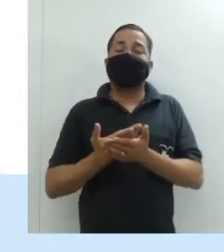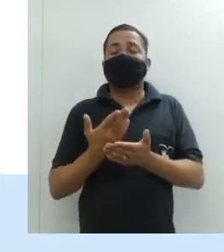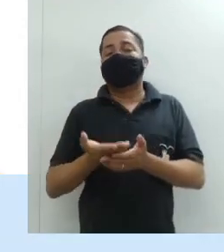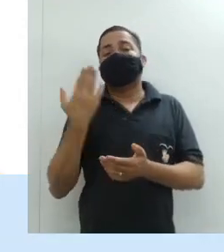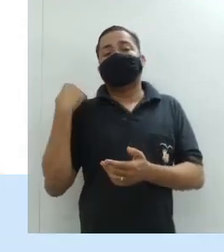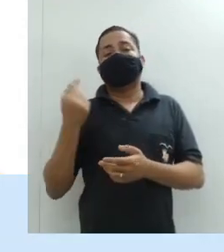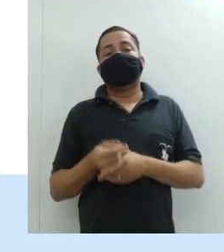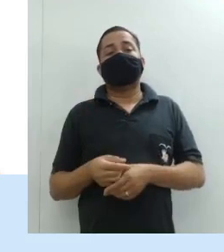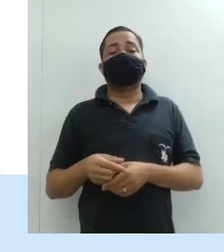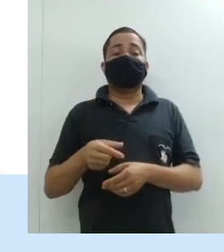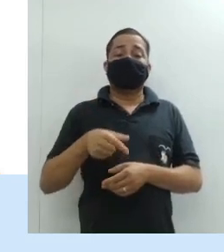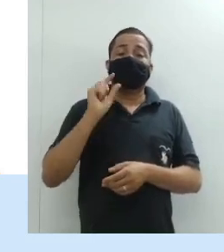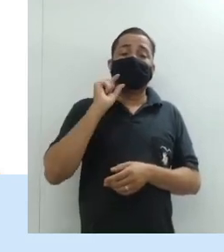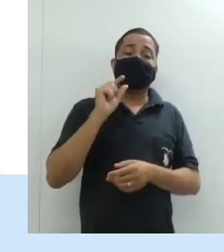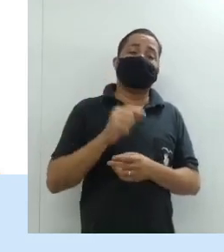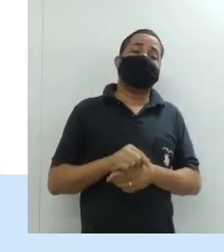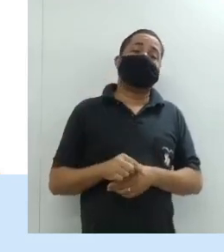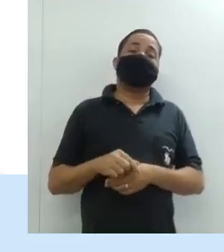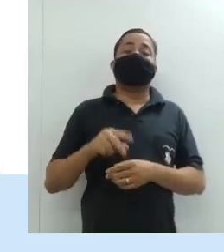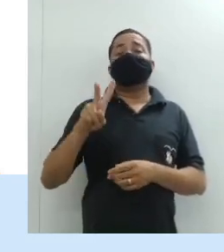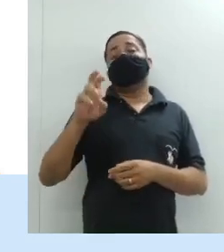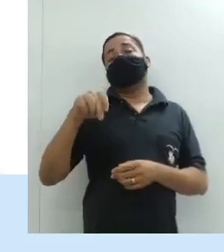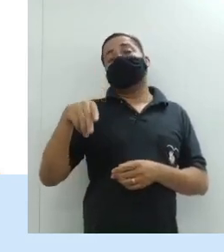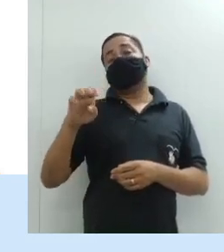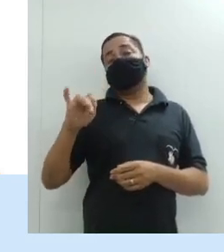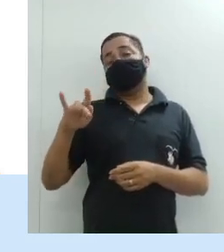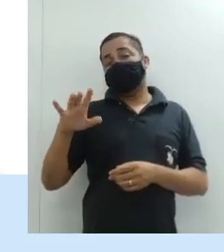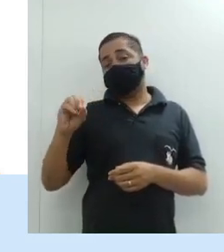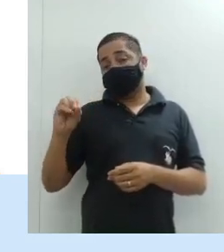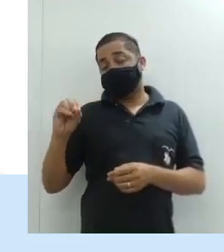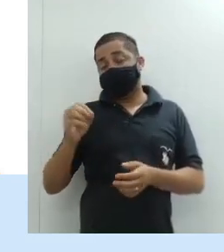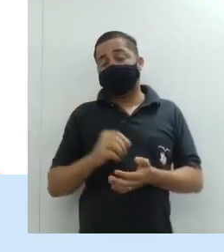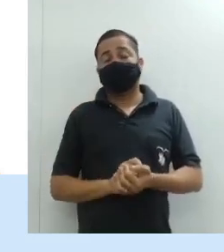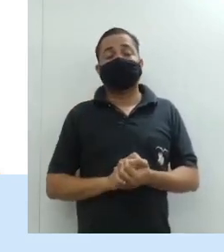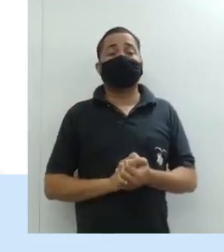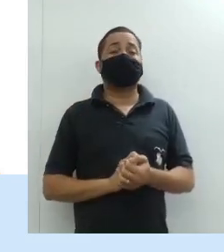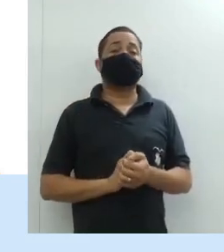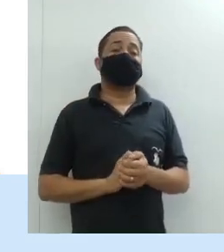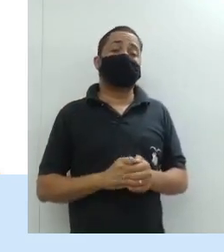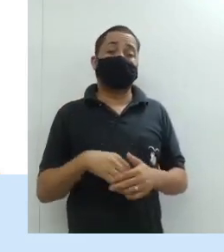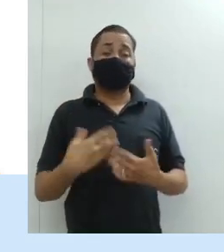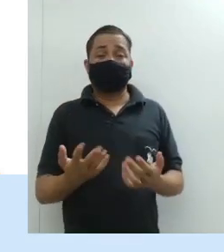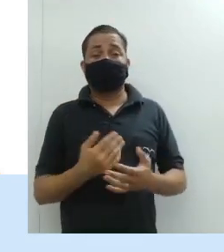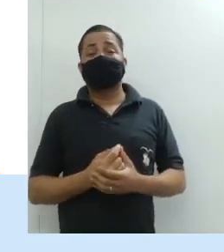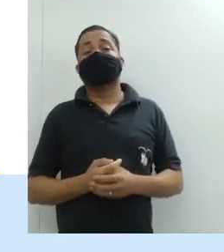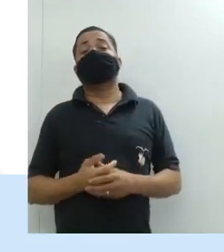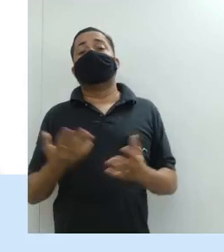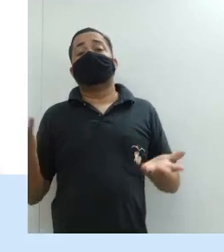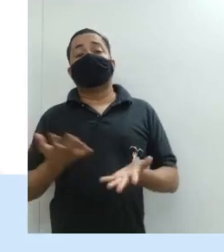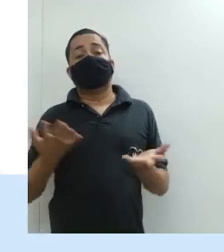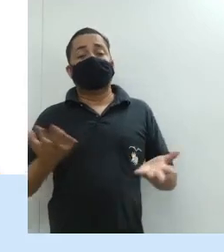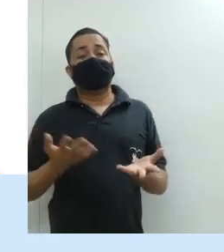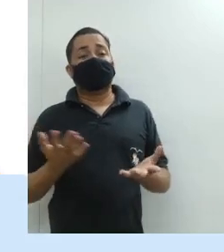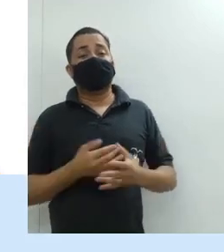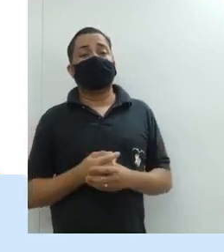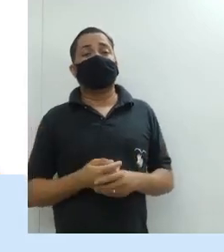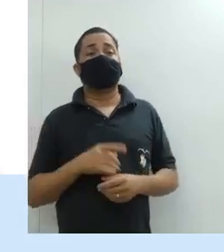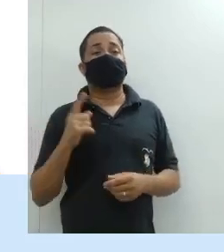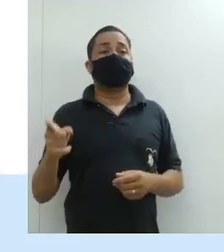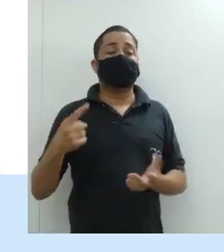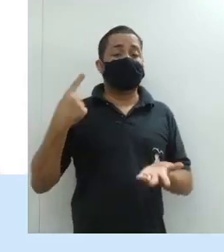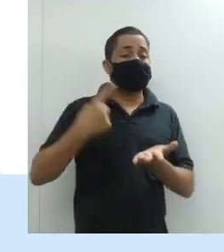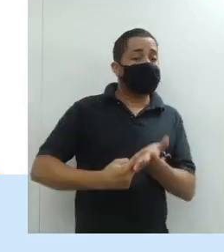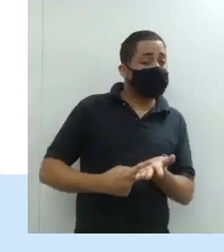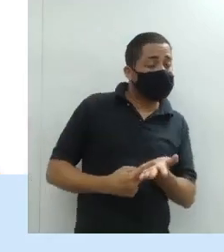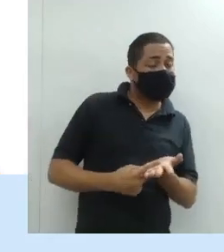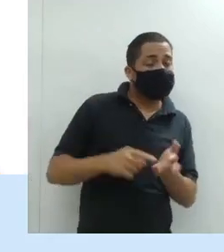tomar cicuta, veneno. Então prestem bem atenção. A gente vai entrar agora justamente nessa questão da